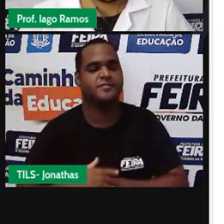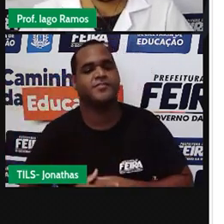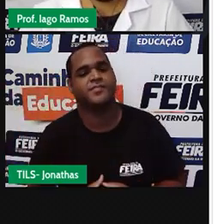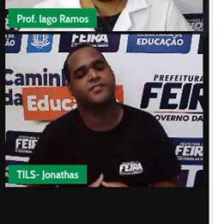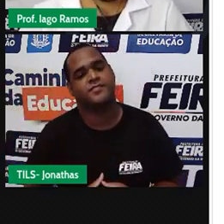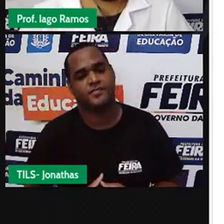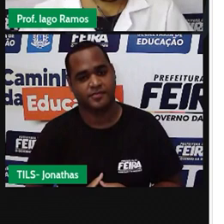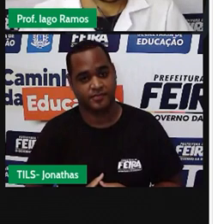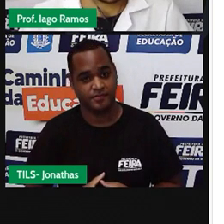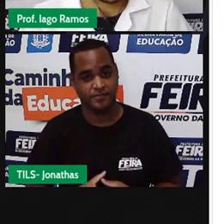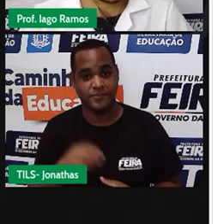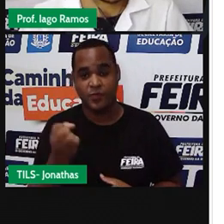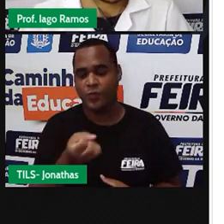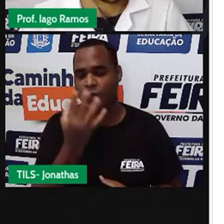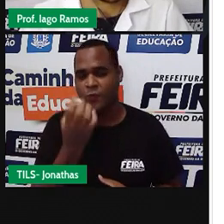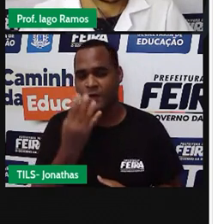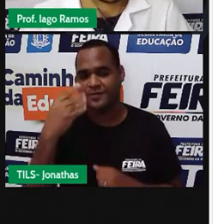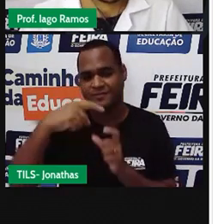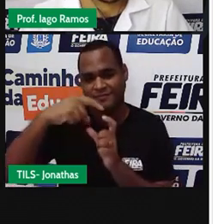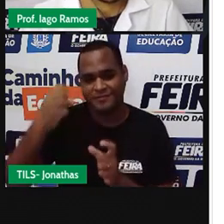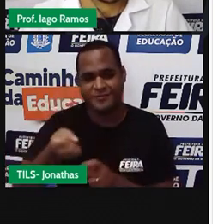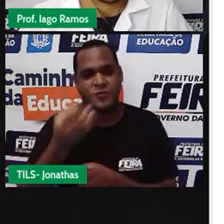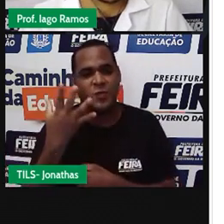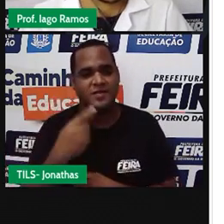aí você já contou quantas